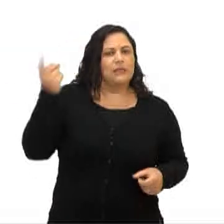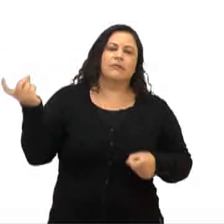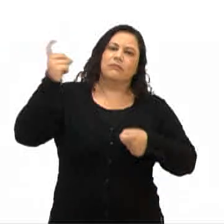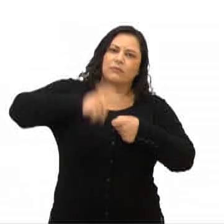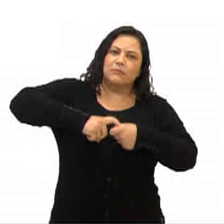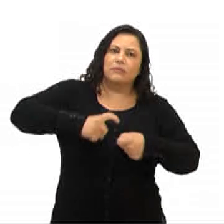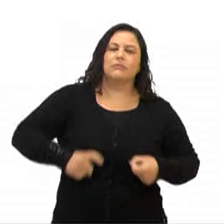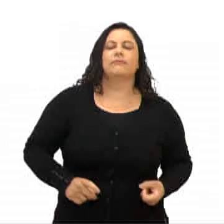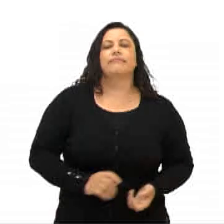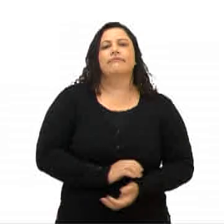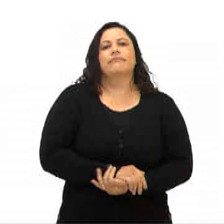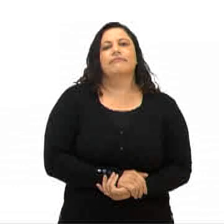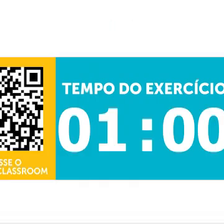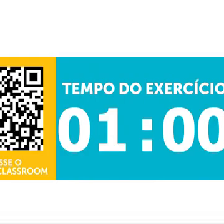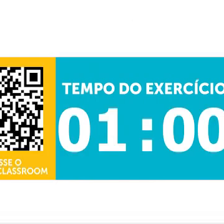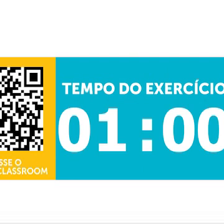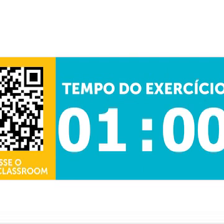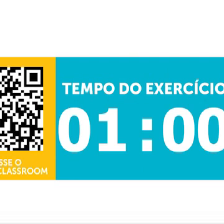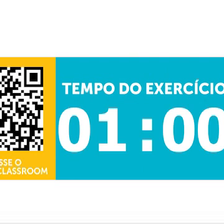volta.